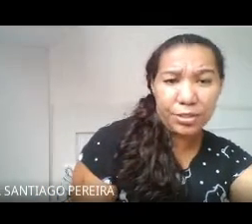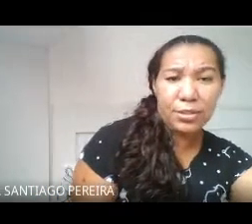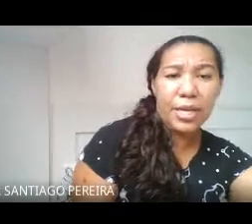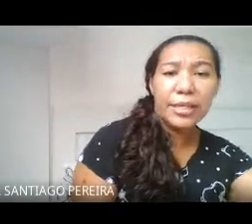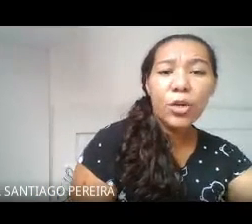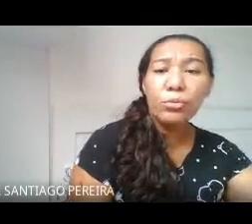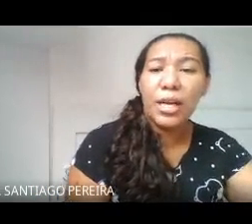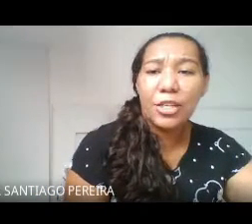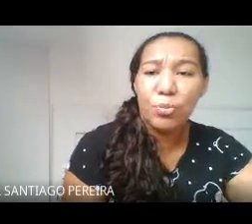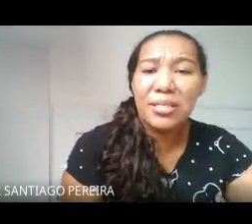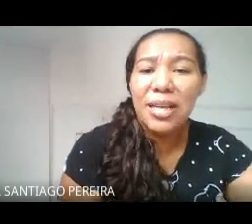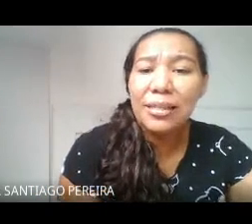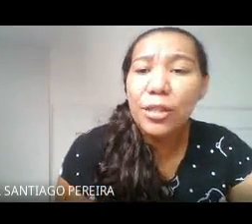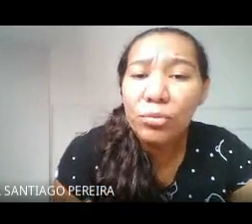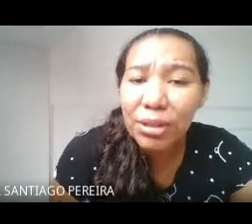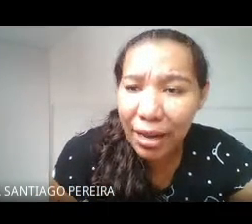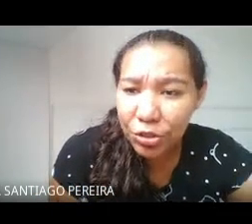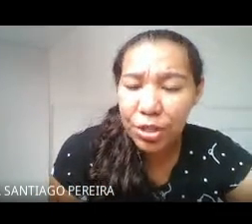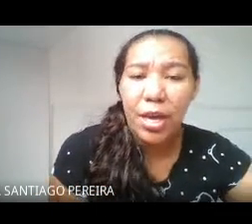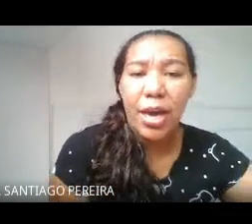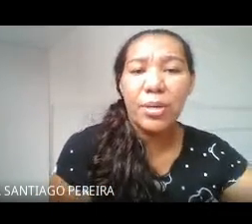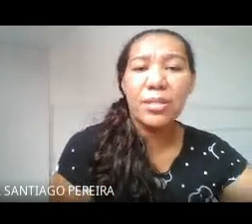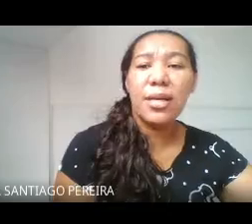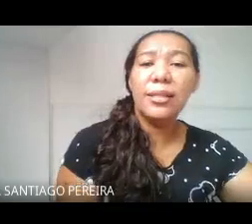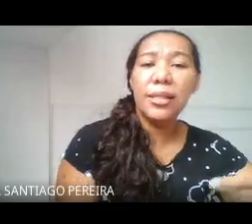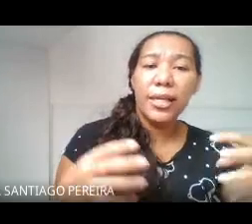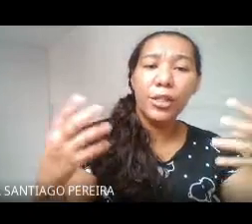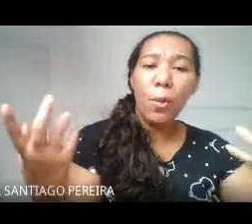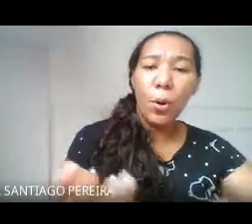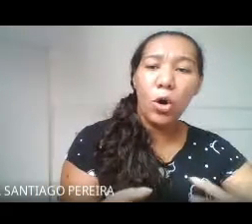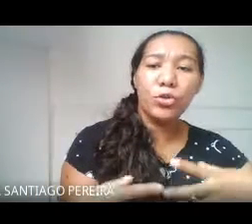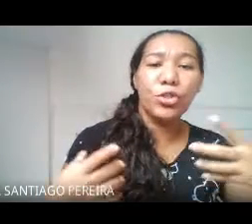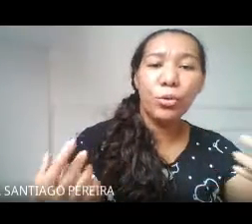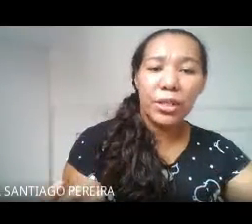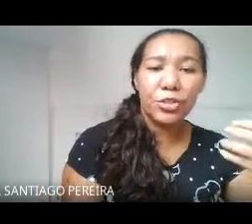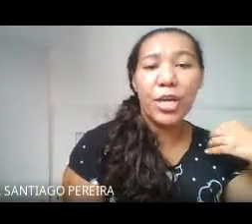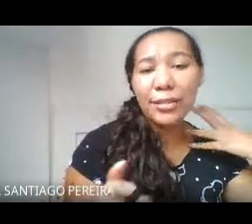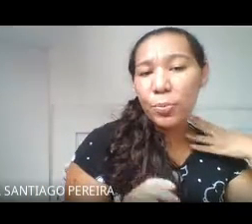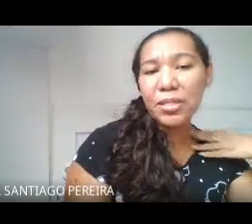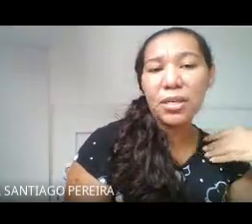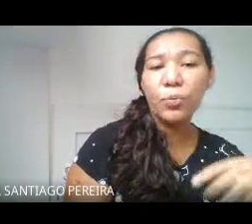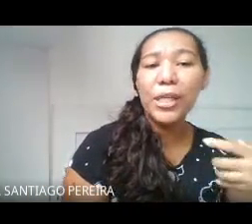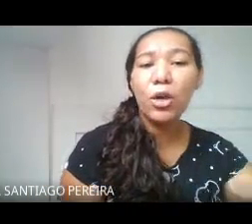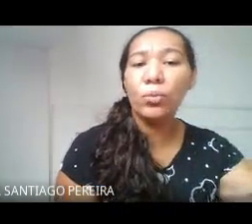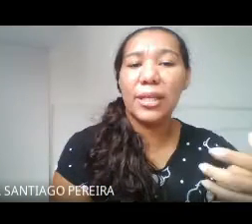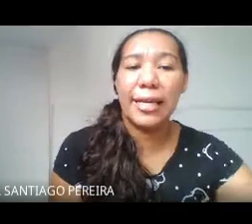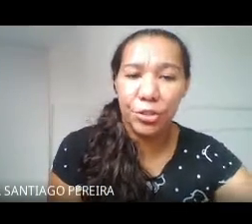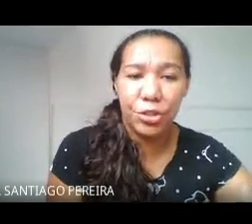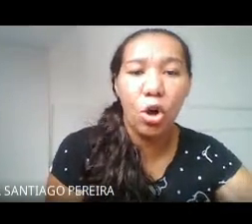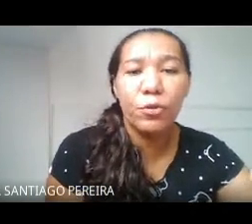of contrasts, né? De contraste, uma cidade de contraste. Era uma cidade de opostos, de contrastes. Essa expressão